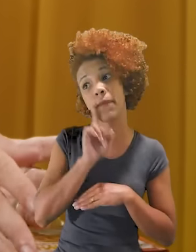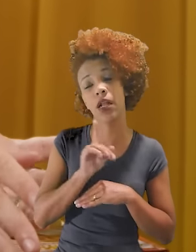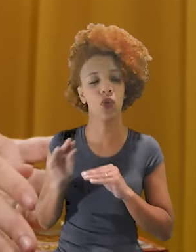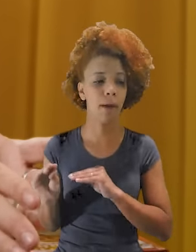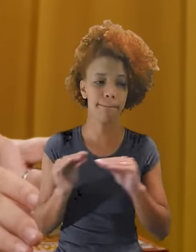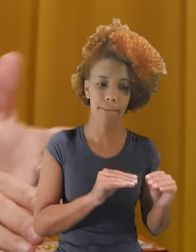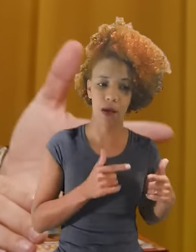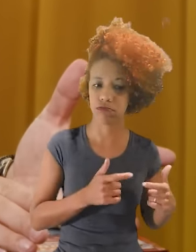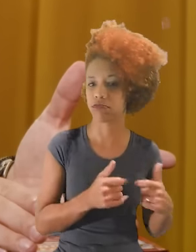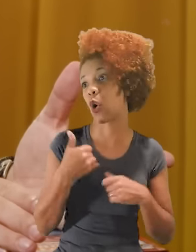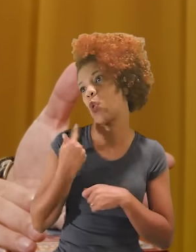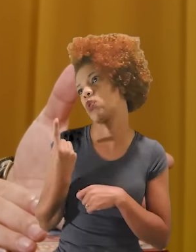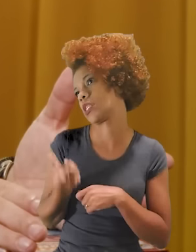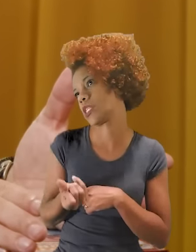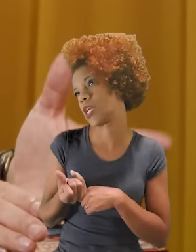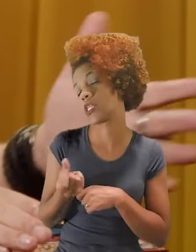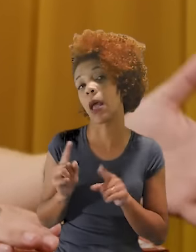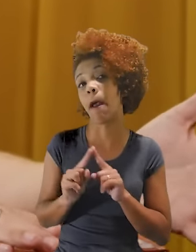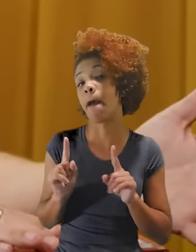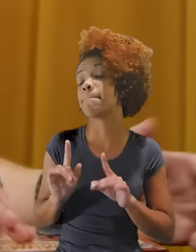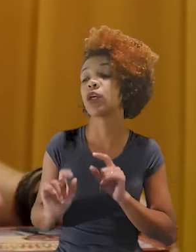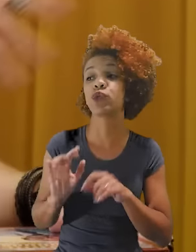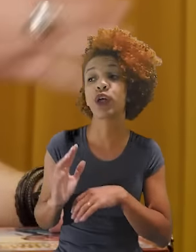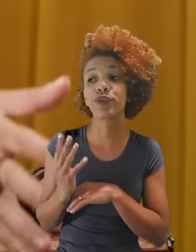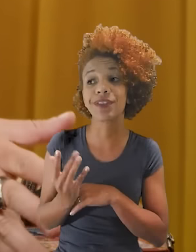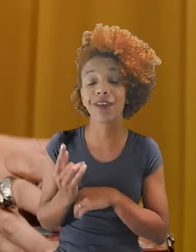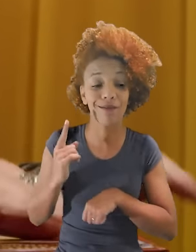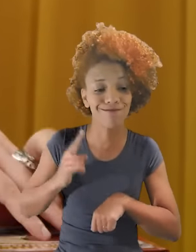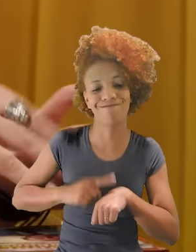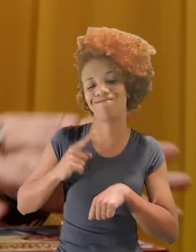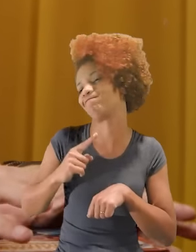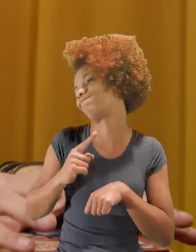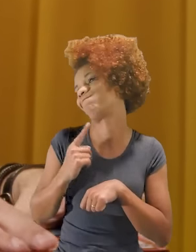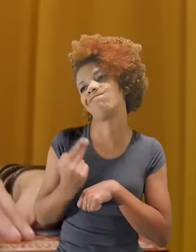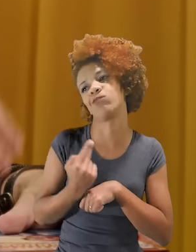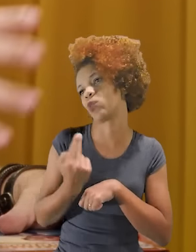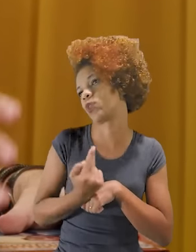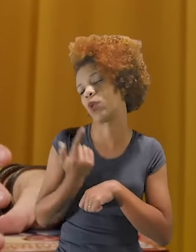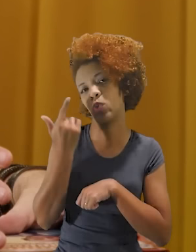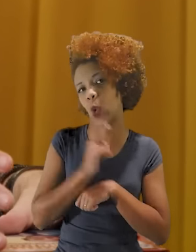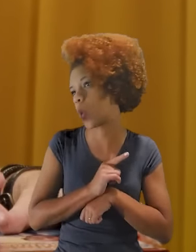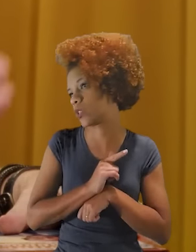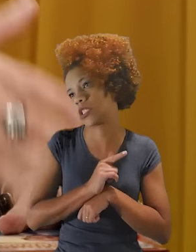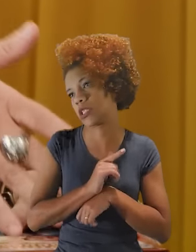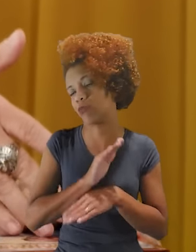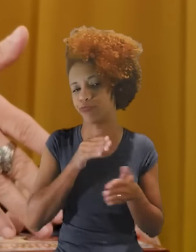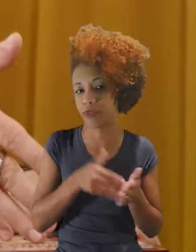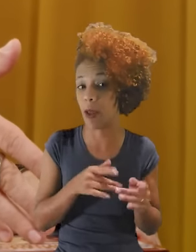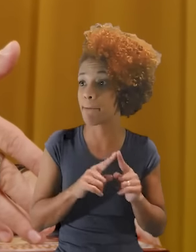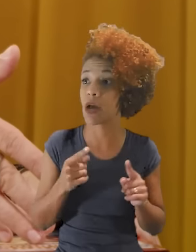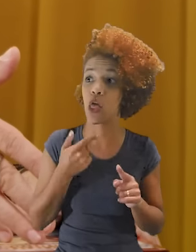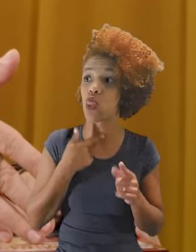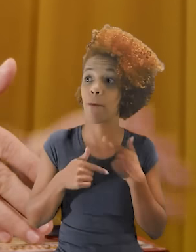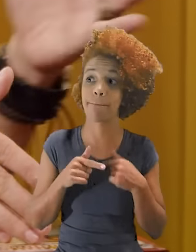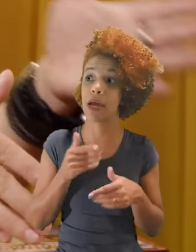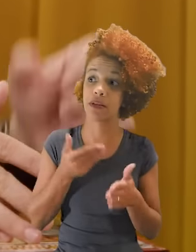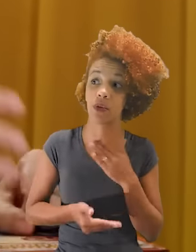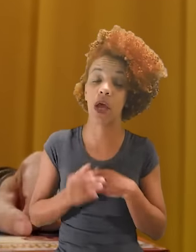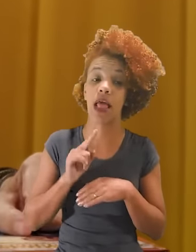ir pra guerra, com 16 anos e tal, só que aí, na última hora, acabou não rolando, ele não conseguiu ir pra lá. Mas não perdeu a vontade de ir pra